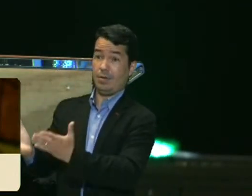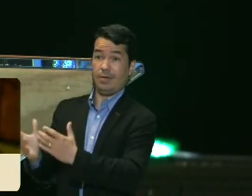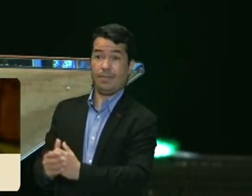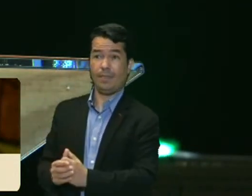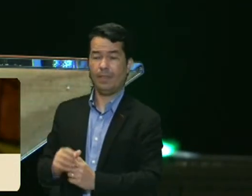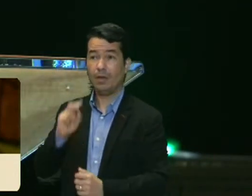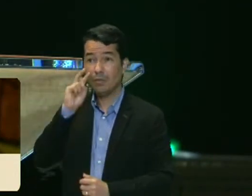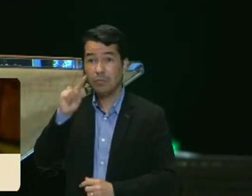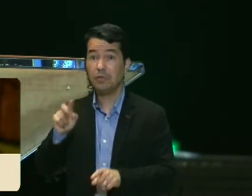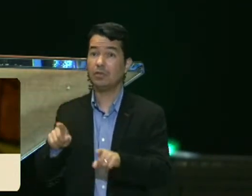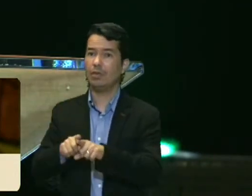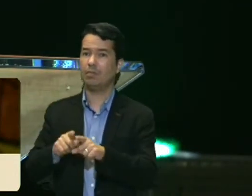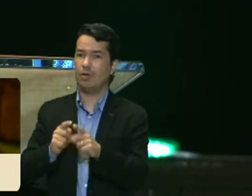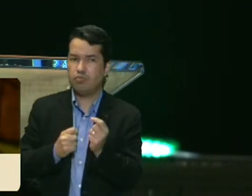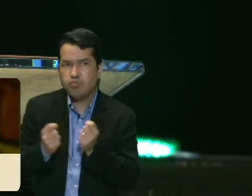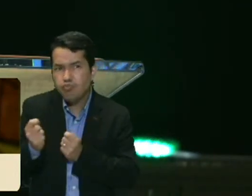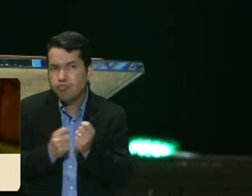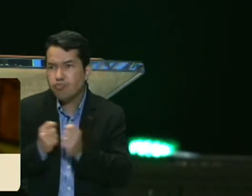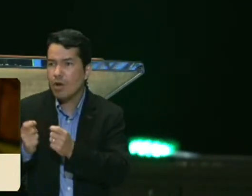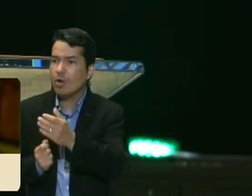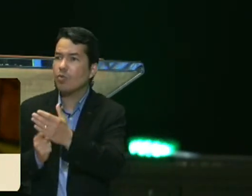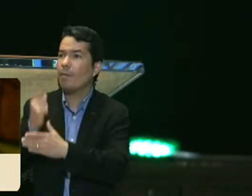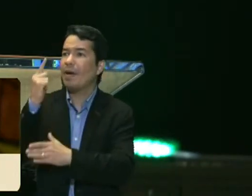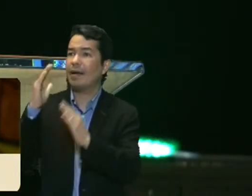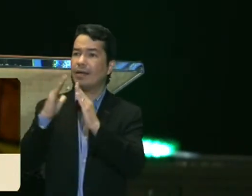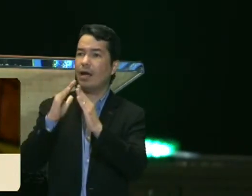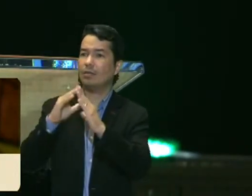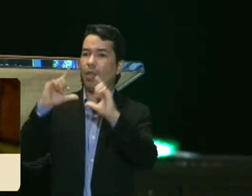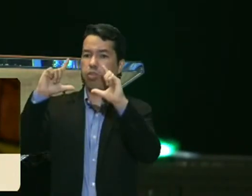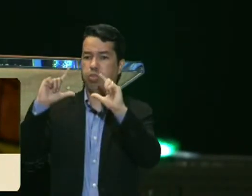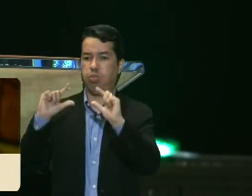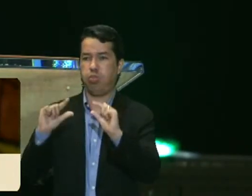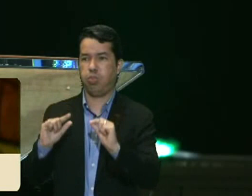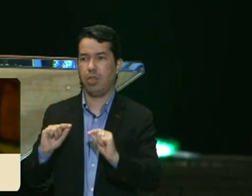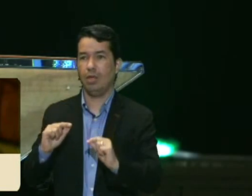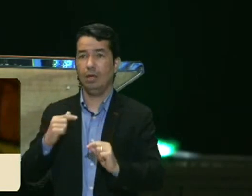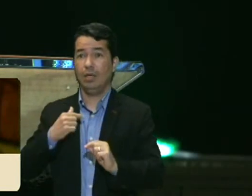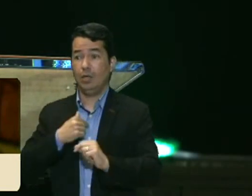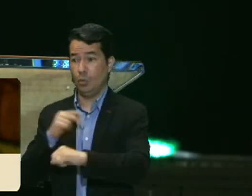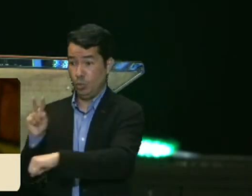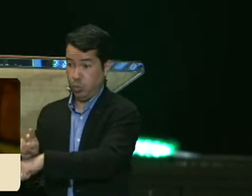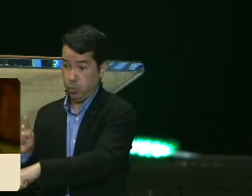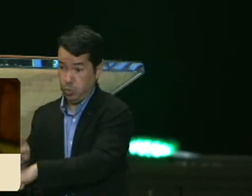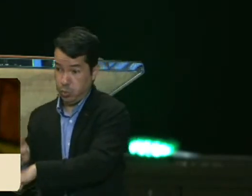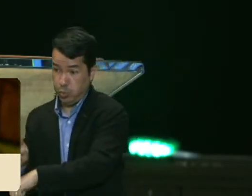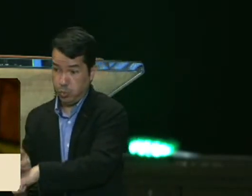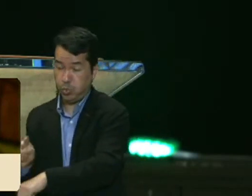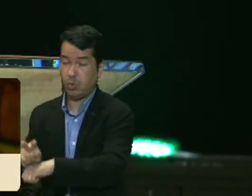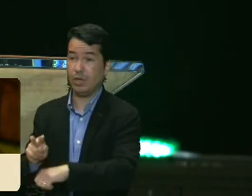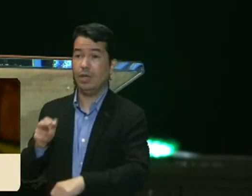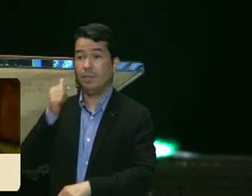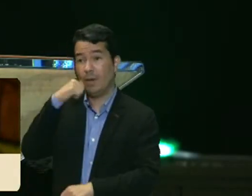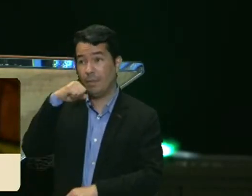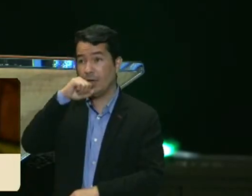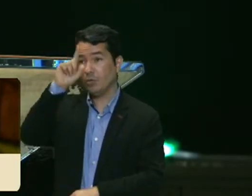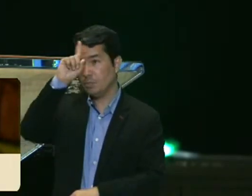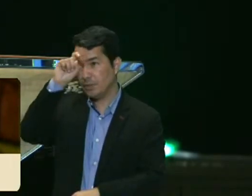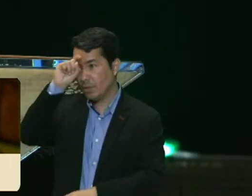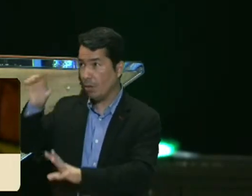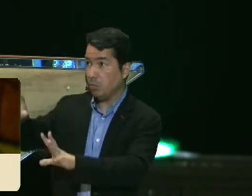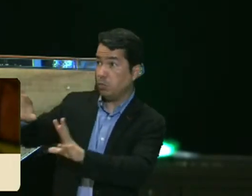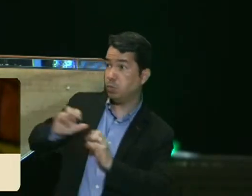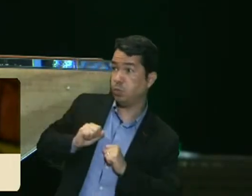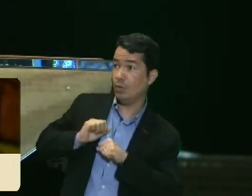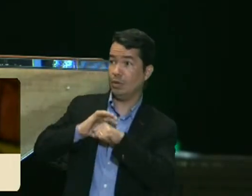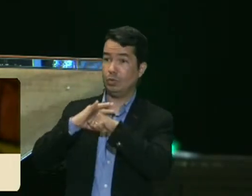indo embora. Eu peguei Covid enquanto cuidava da minha mãe no hospital. Passei para os meus filhos e meu marido